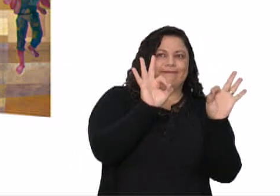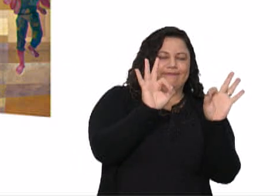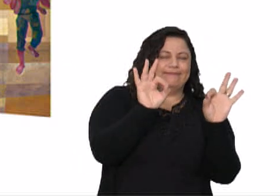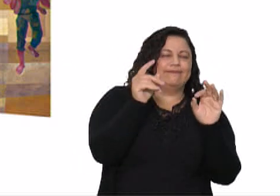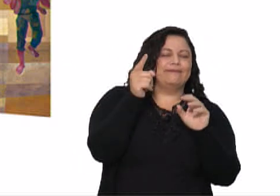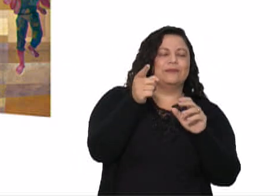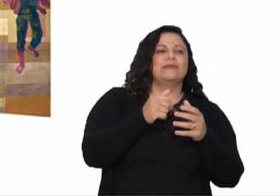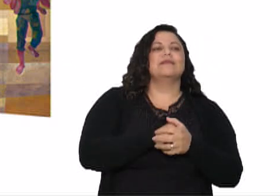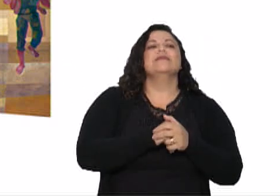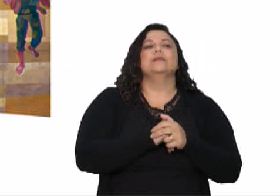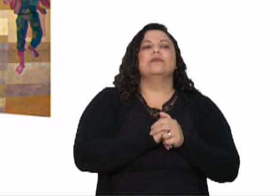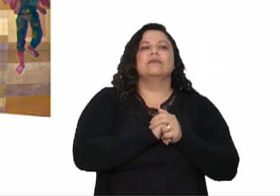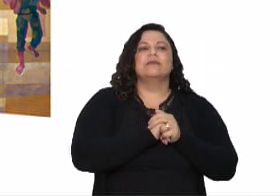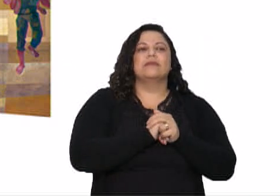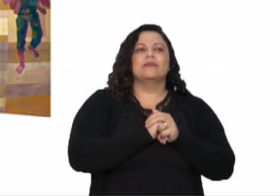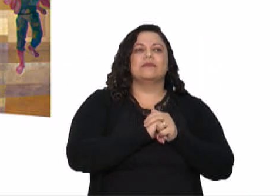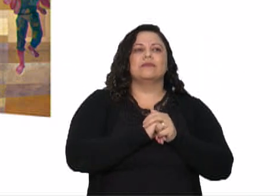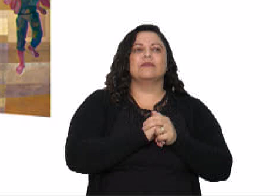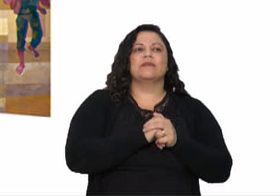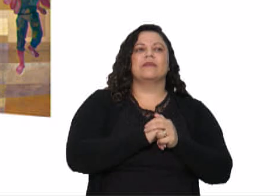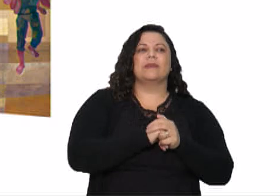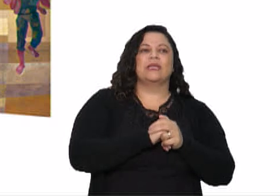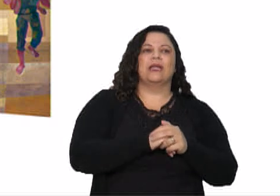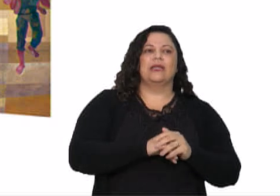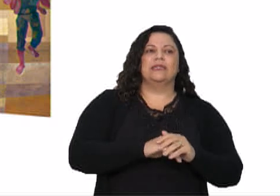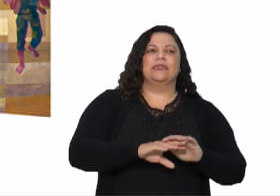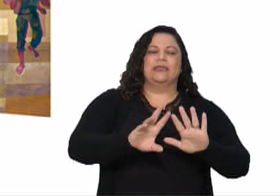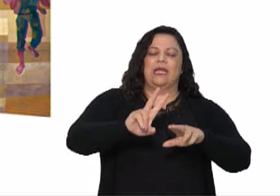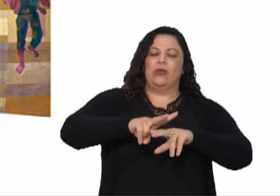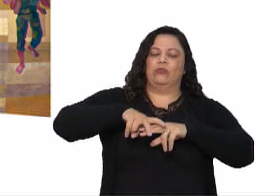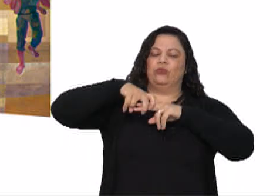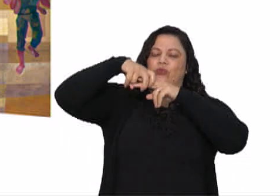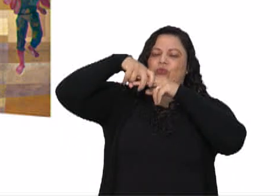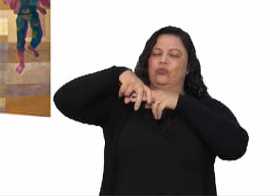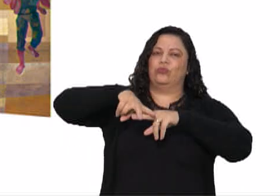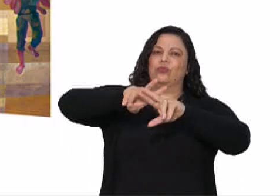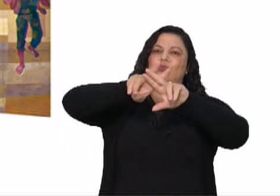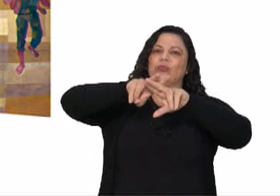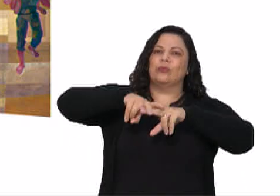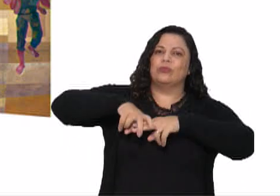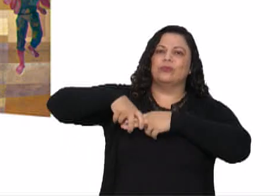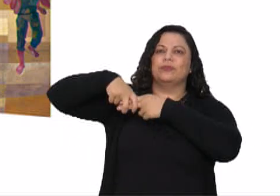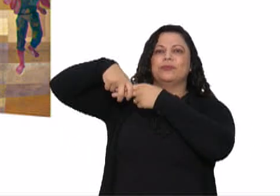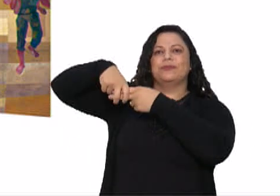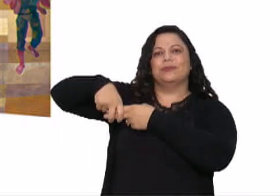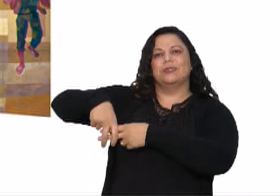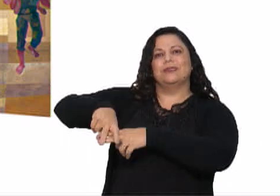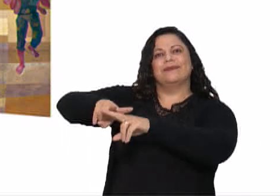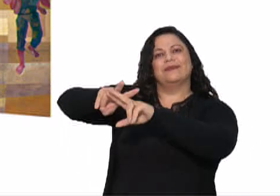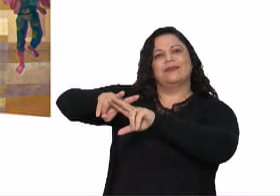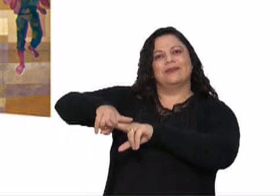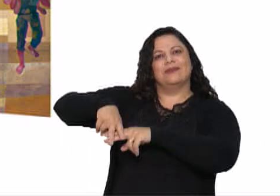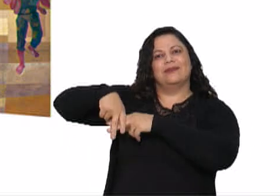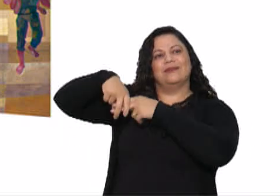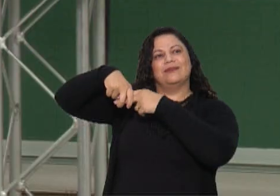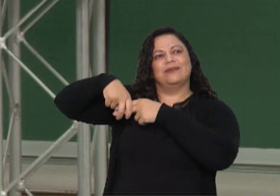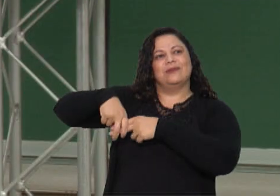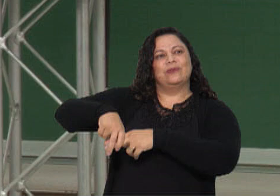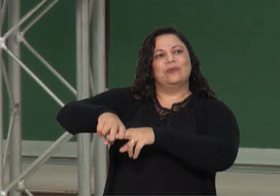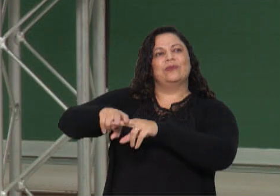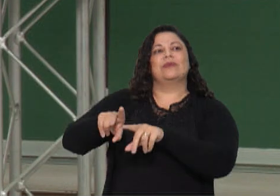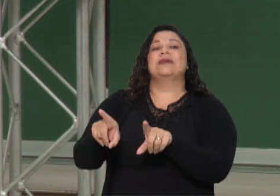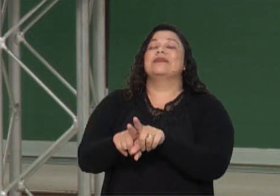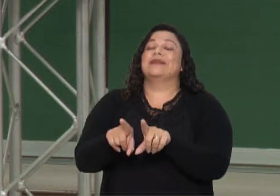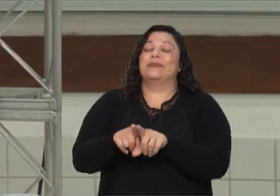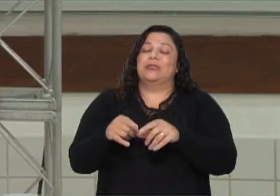gente tem aqui, ó, balanço, né? Brincando de balanço, né? Tem outras brincadeiras lá. E a gente tem aqui uma